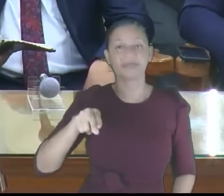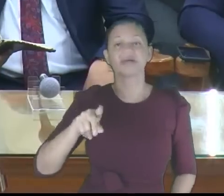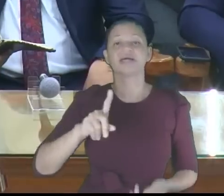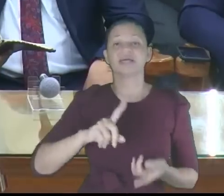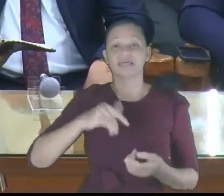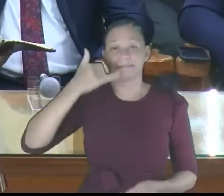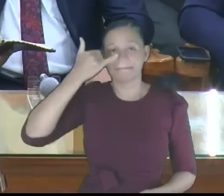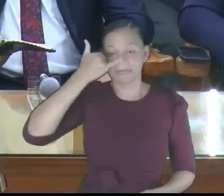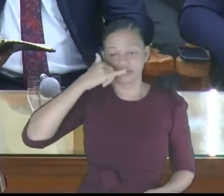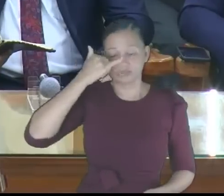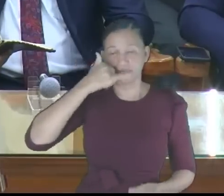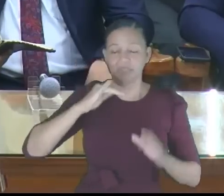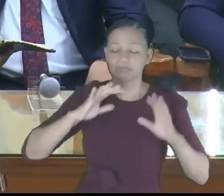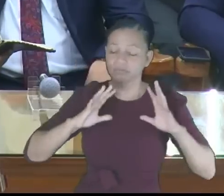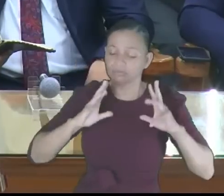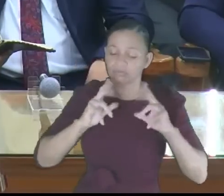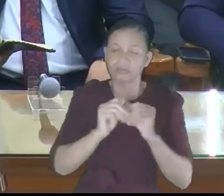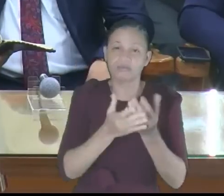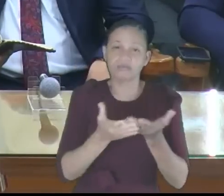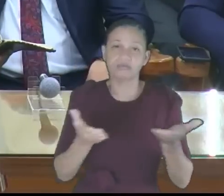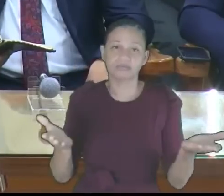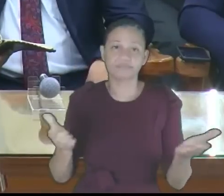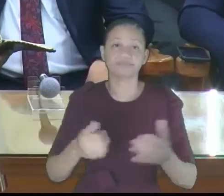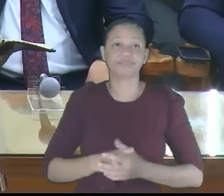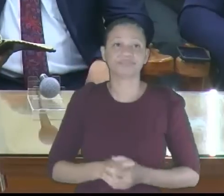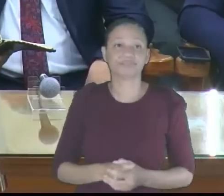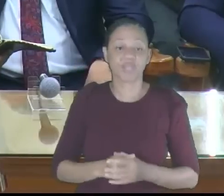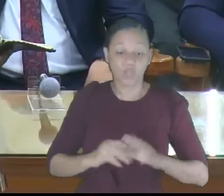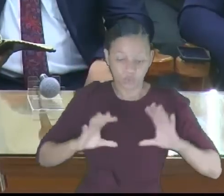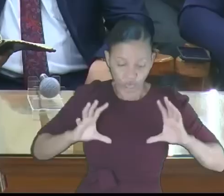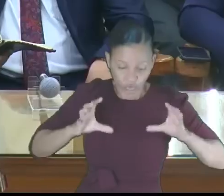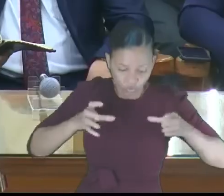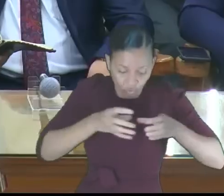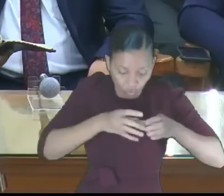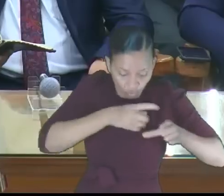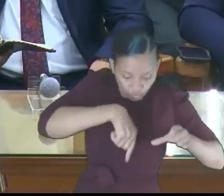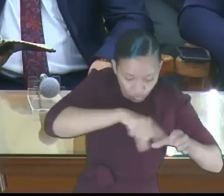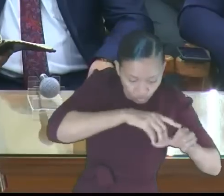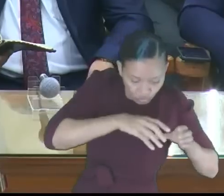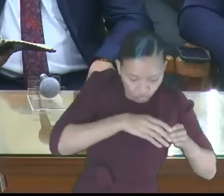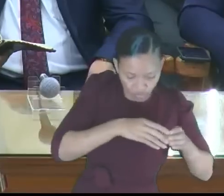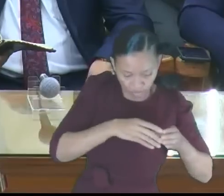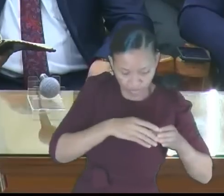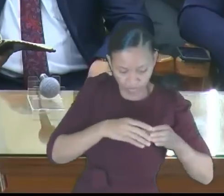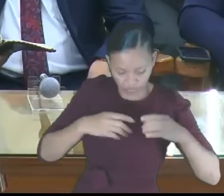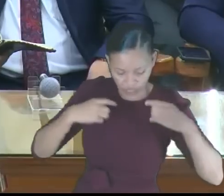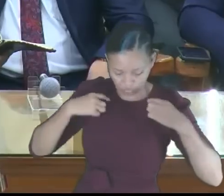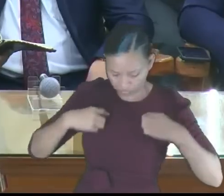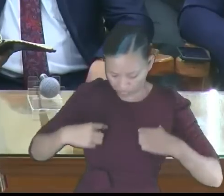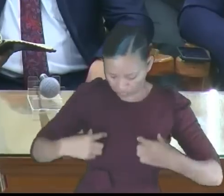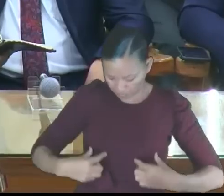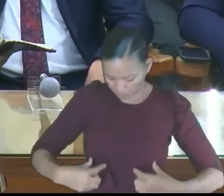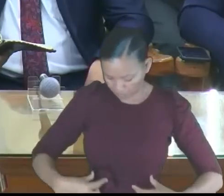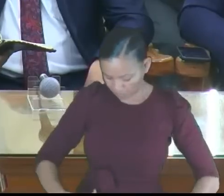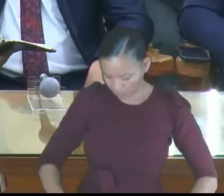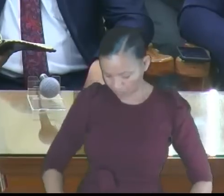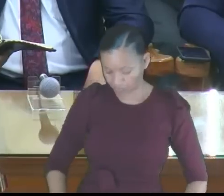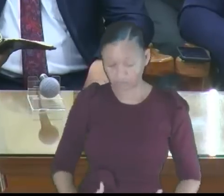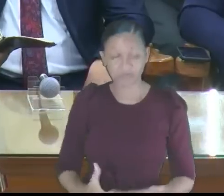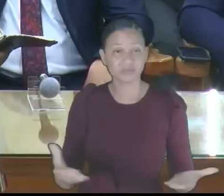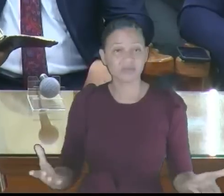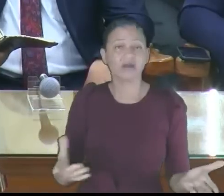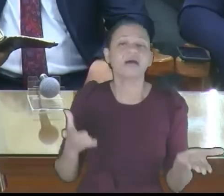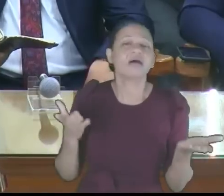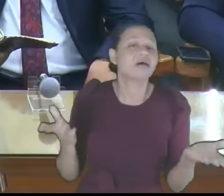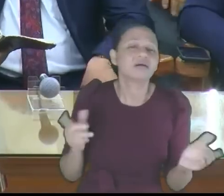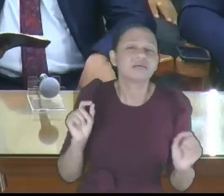Os 12 nomes estavam ali, no peito de Arão e nos ombros de Arão. Quem é o nosso